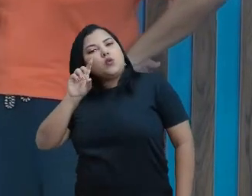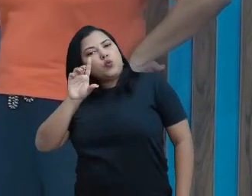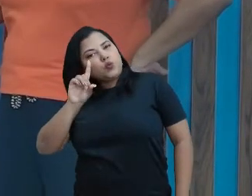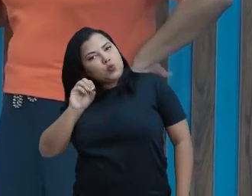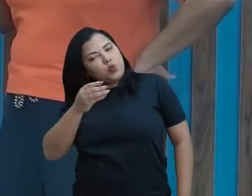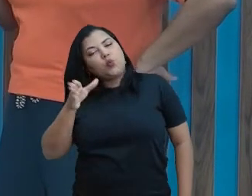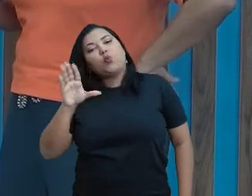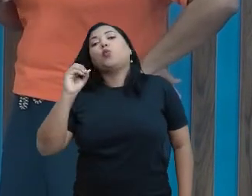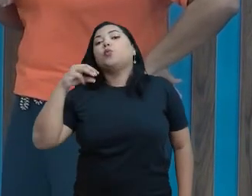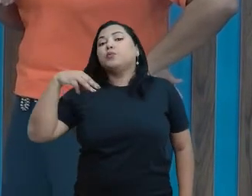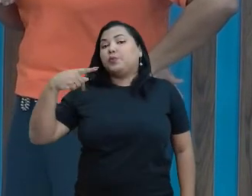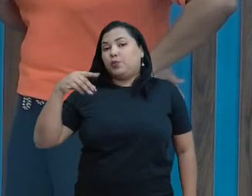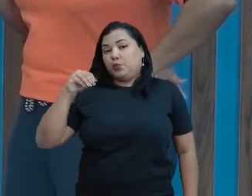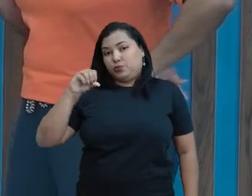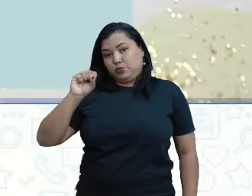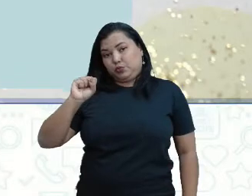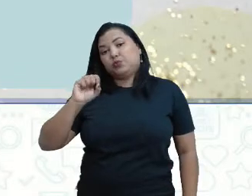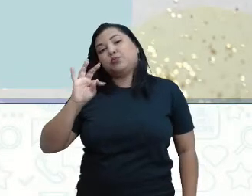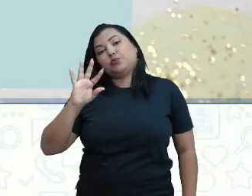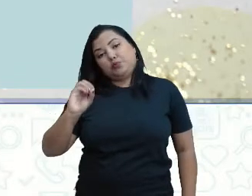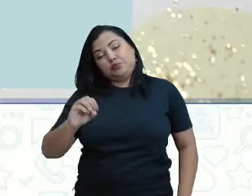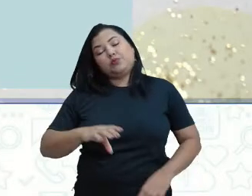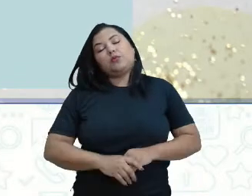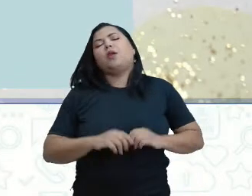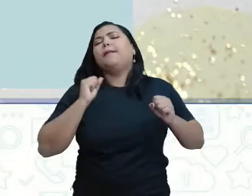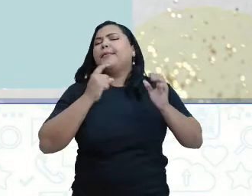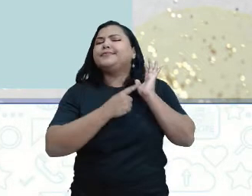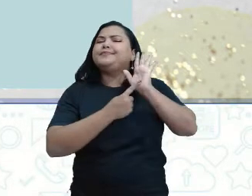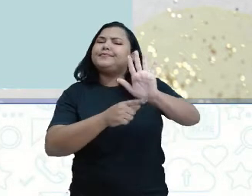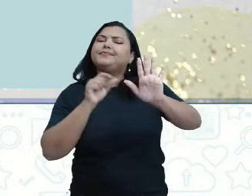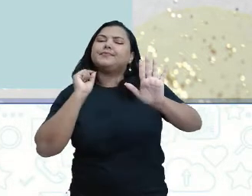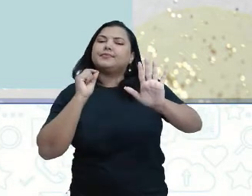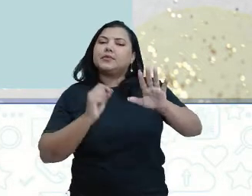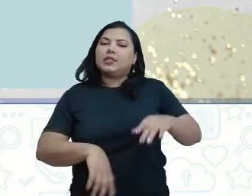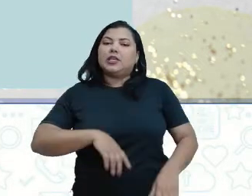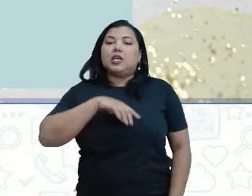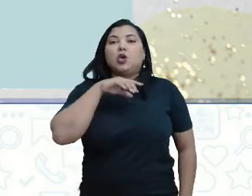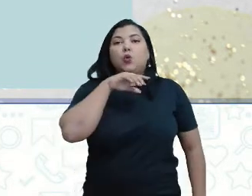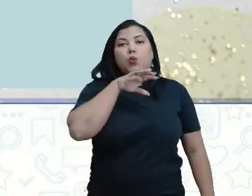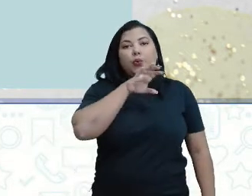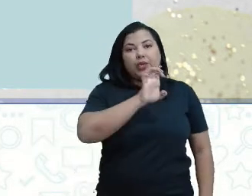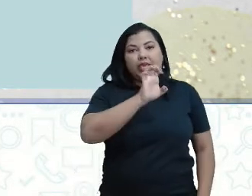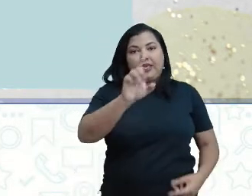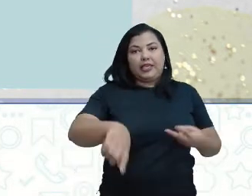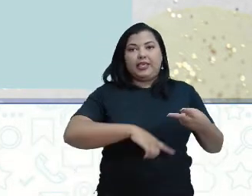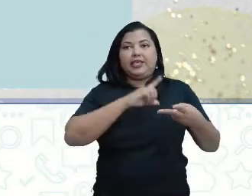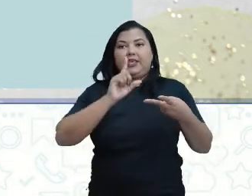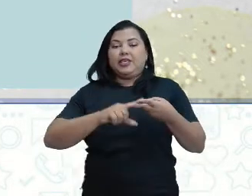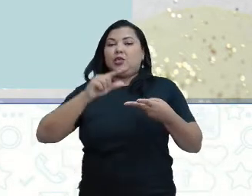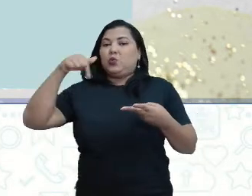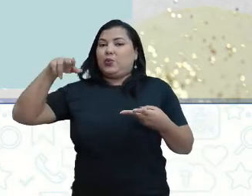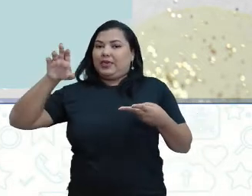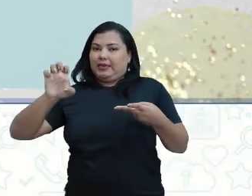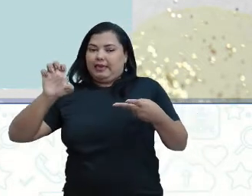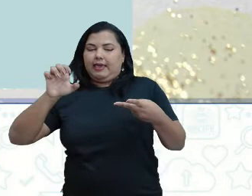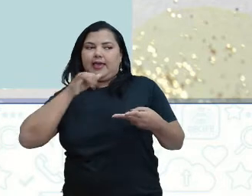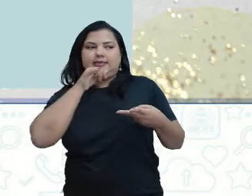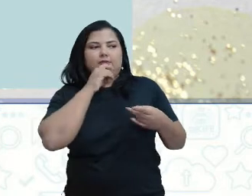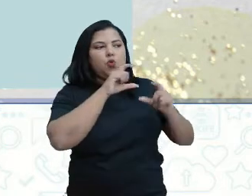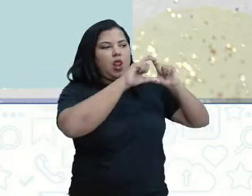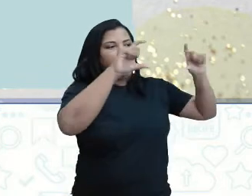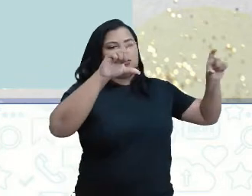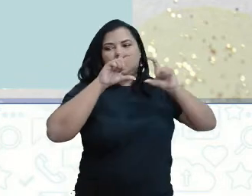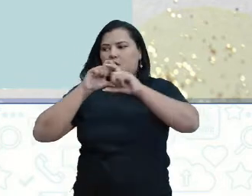estamos falando de 2 orações, pode-se destacar que o i e o que relacionam as orações, embora o façam de